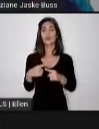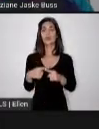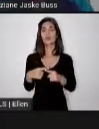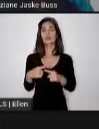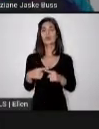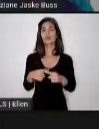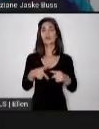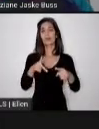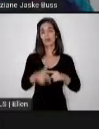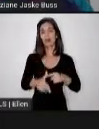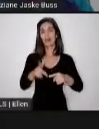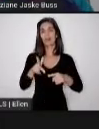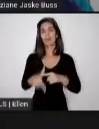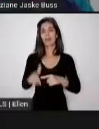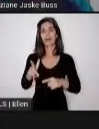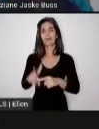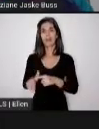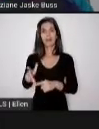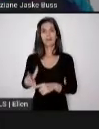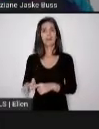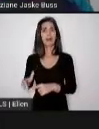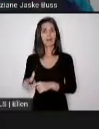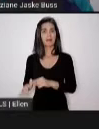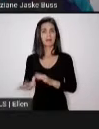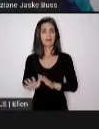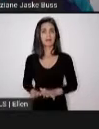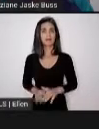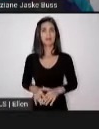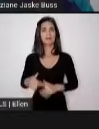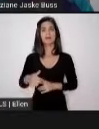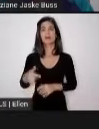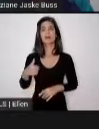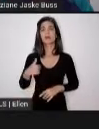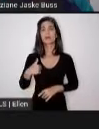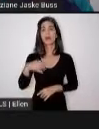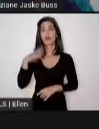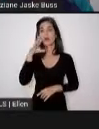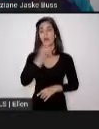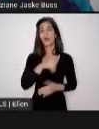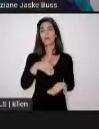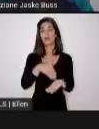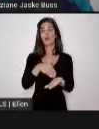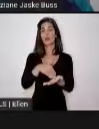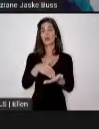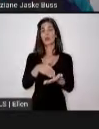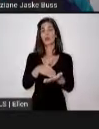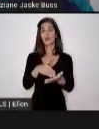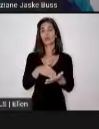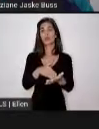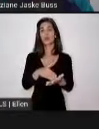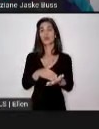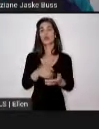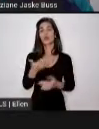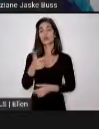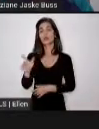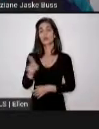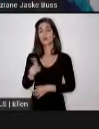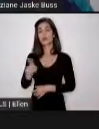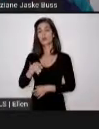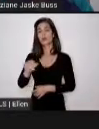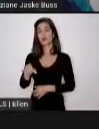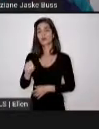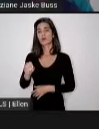caídas aí, então eu vou trabalhar rapidamente o último item para que a professora Josiane possa, então,